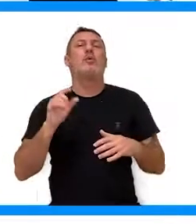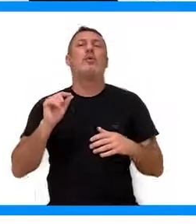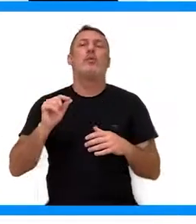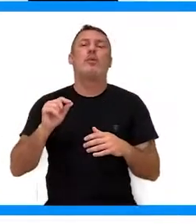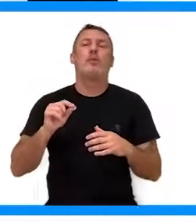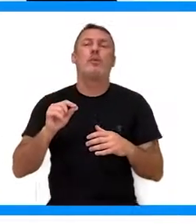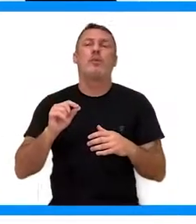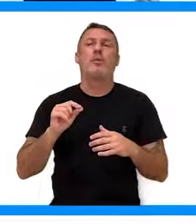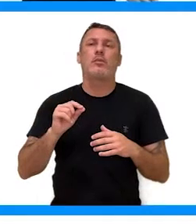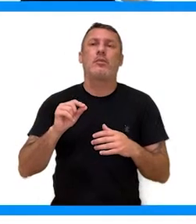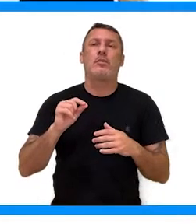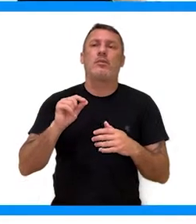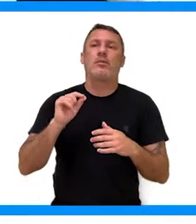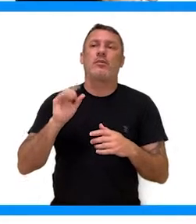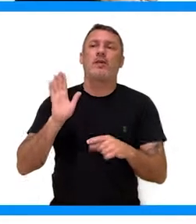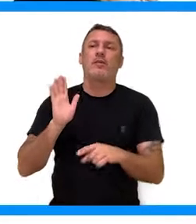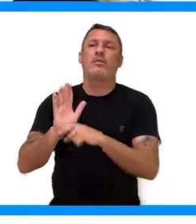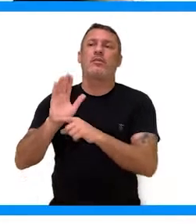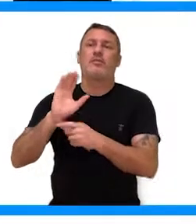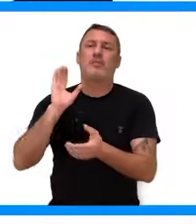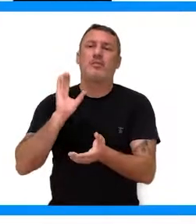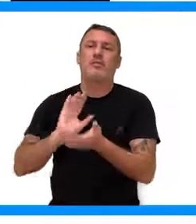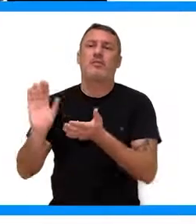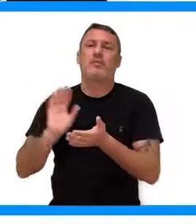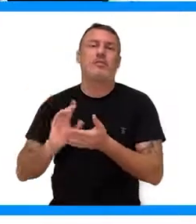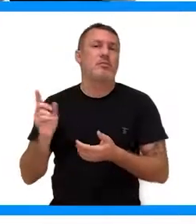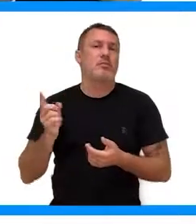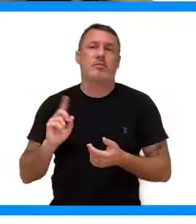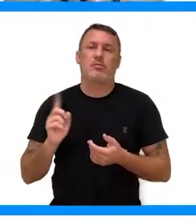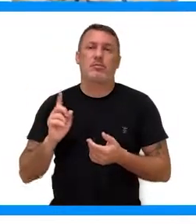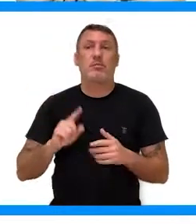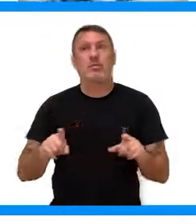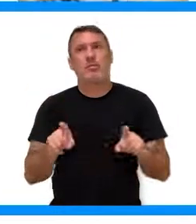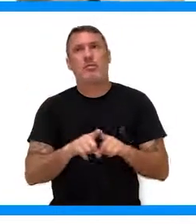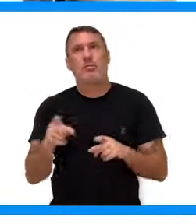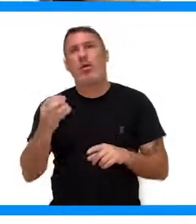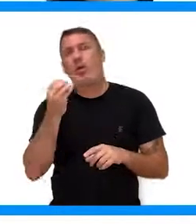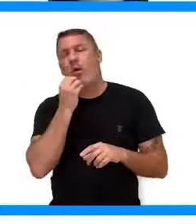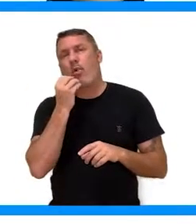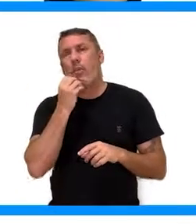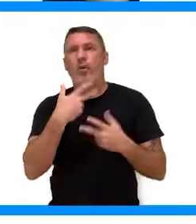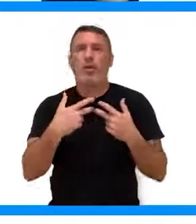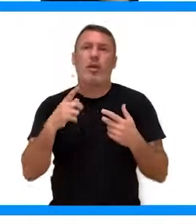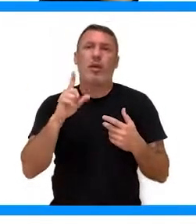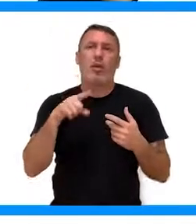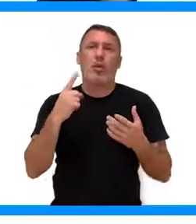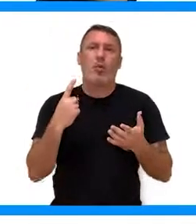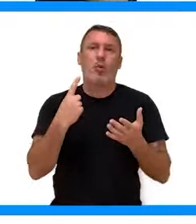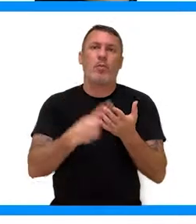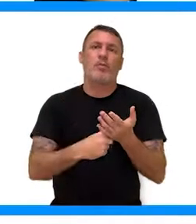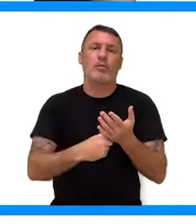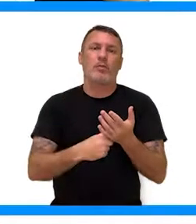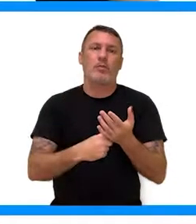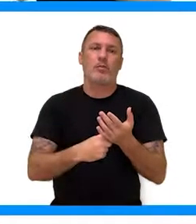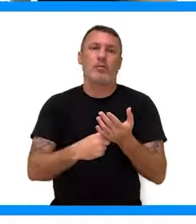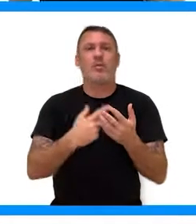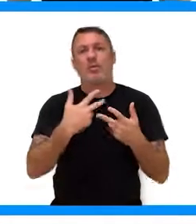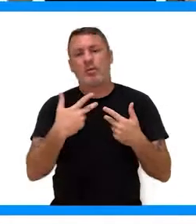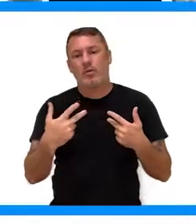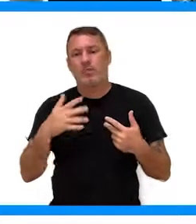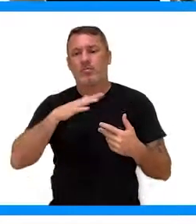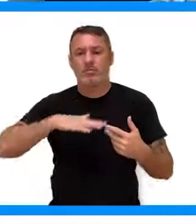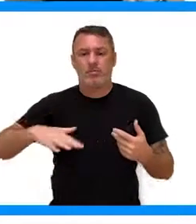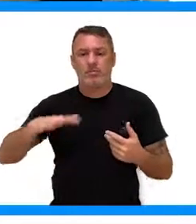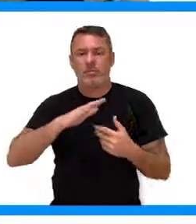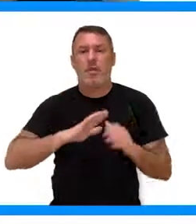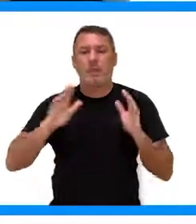quer deixar de investir nisso e, obviamente, não quer ficar preocupado com o comprometimento, de fato,